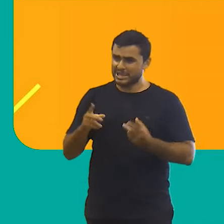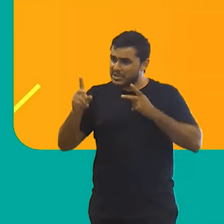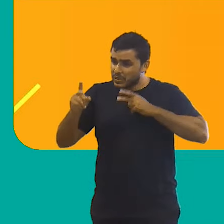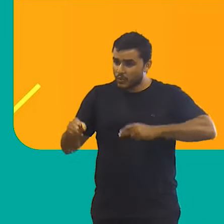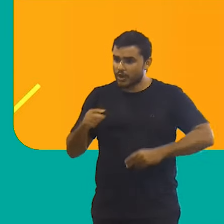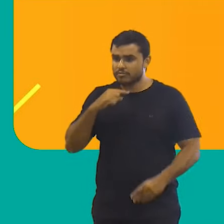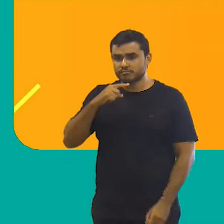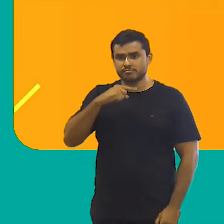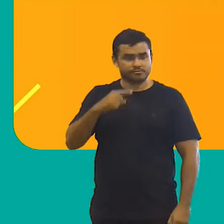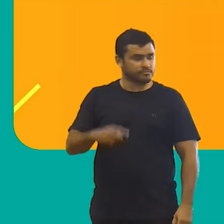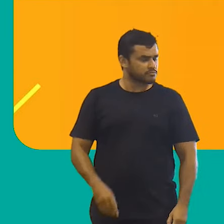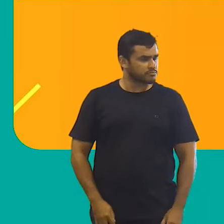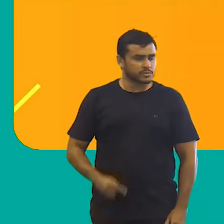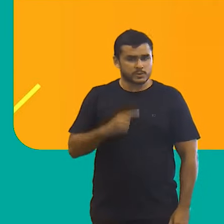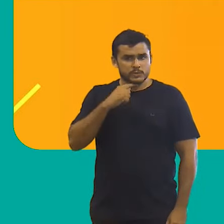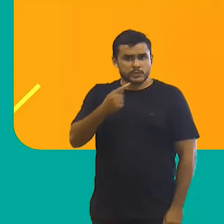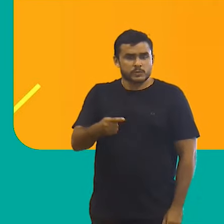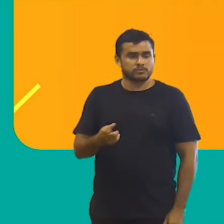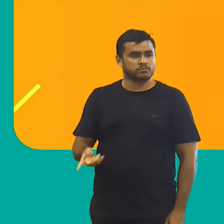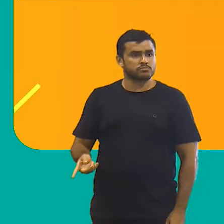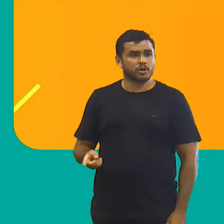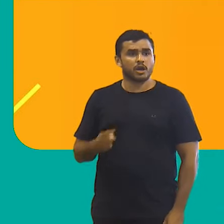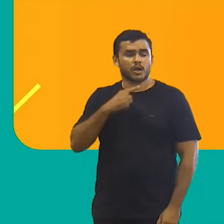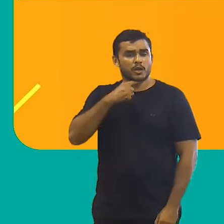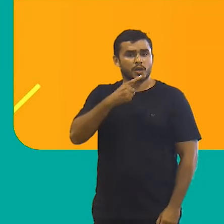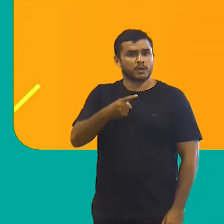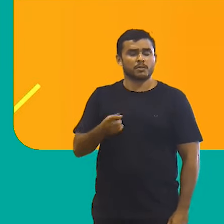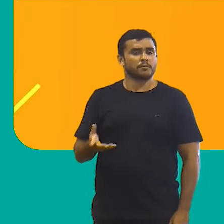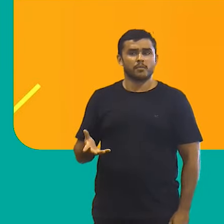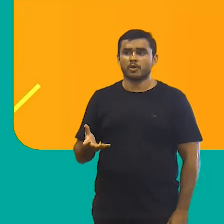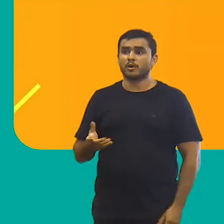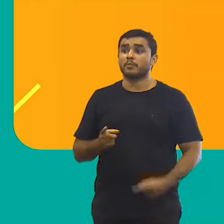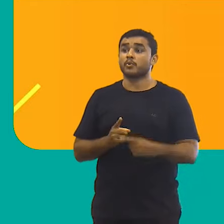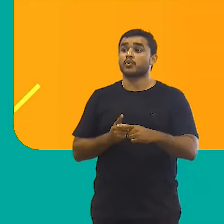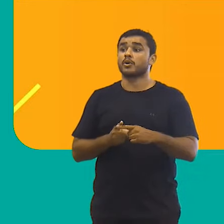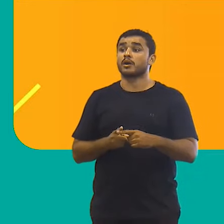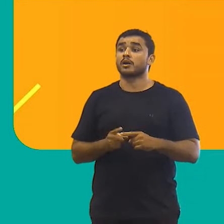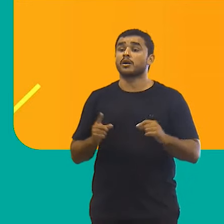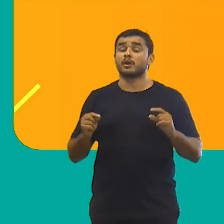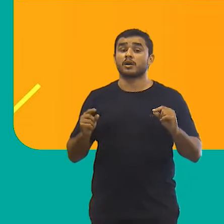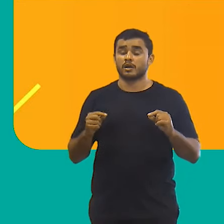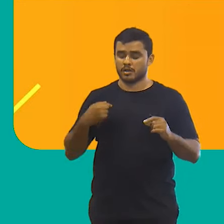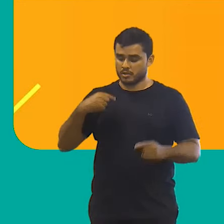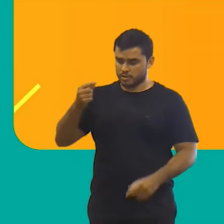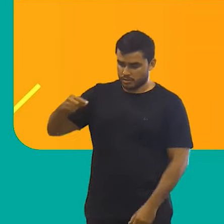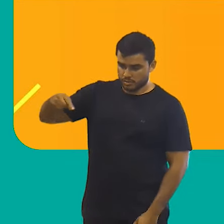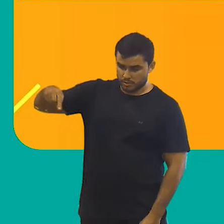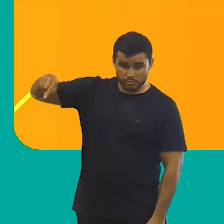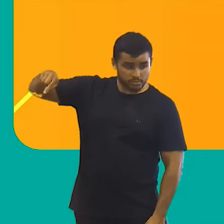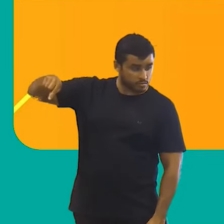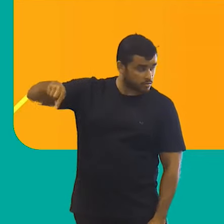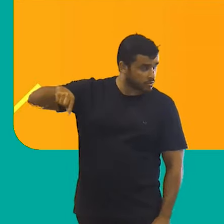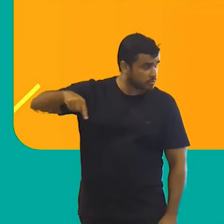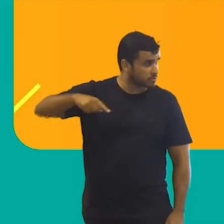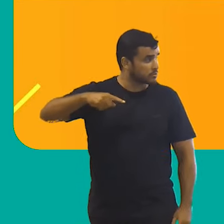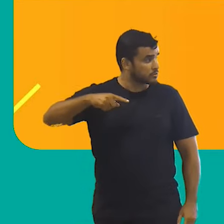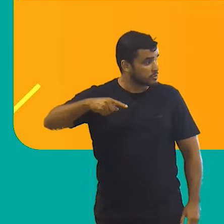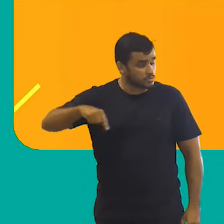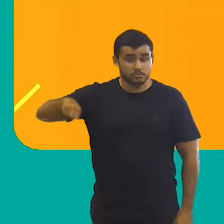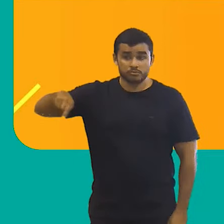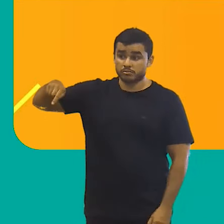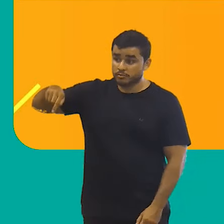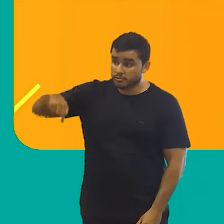pêndulo. Por quê? Eu só entro no pêndulo se eu tiver a mesma frequência que ele. 1,